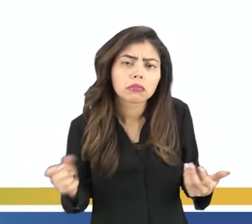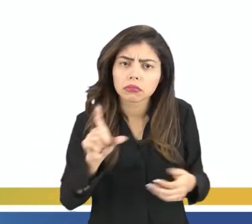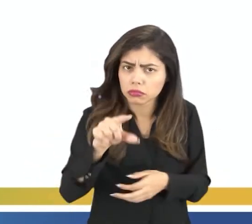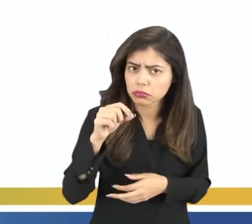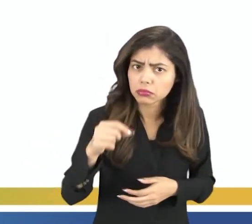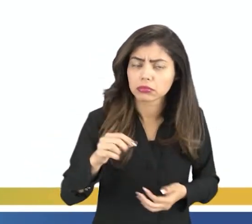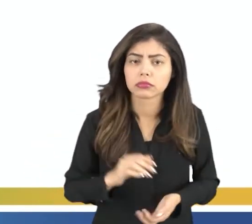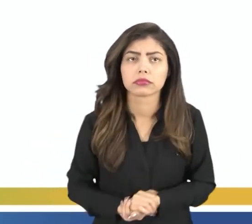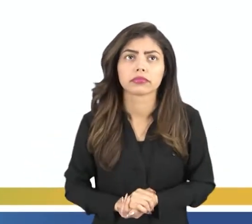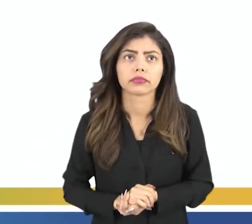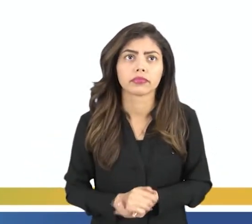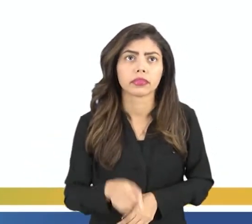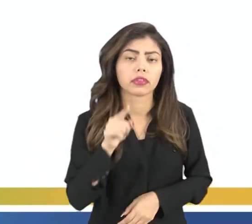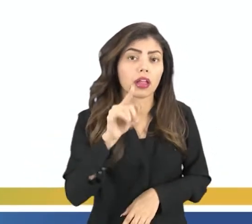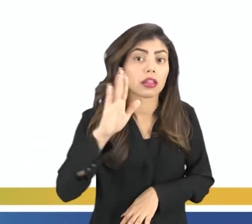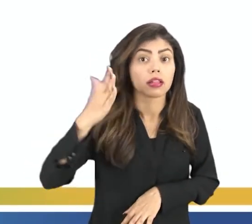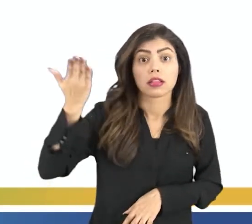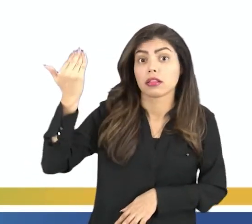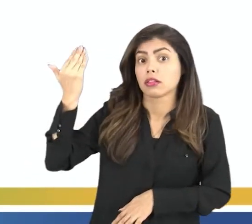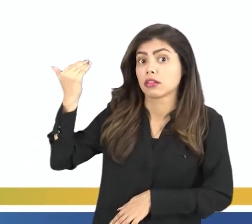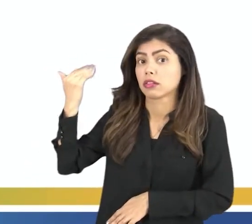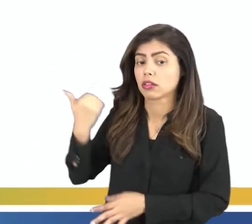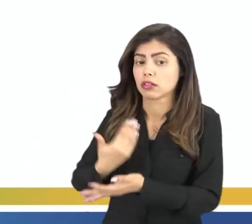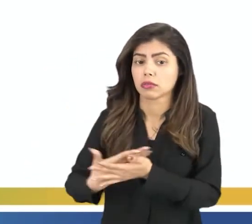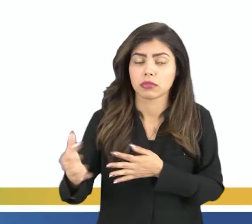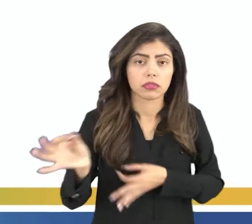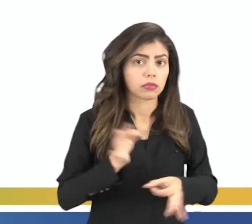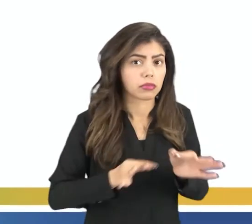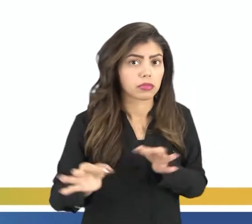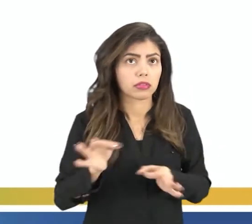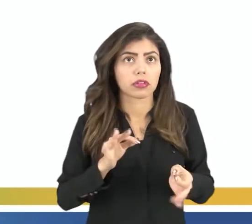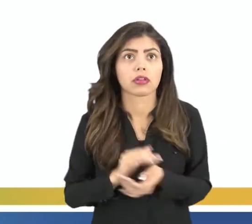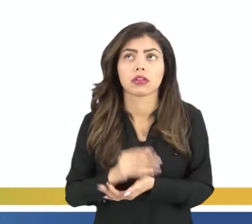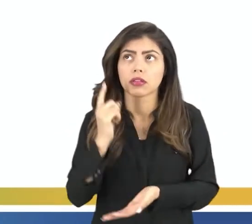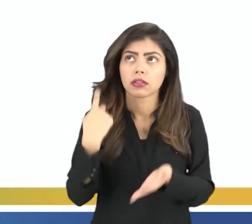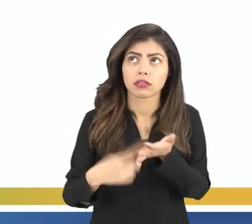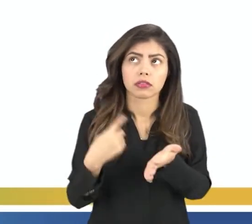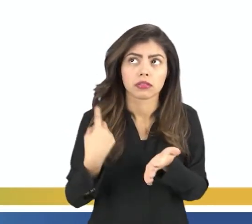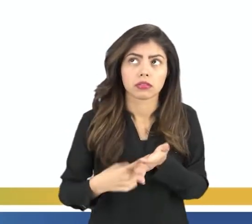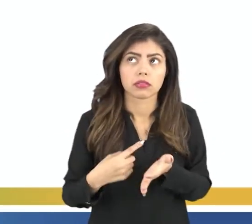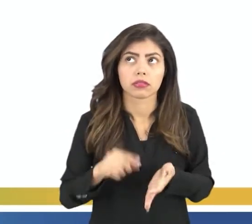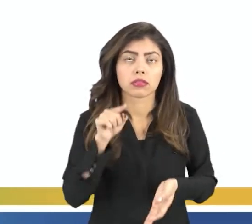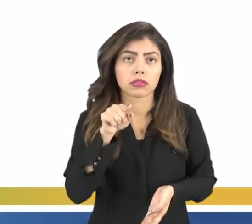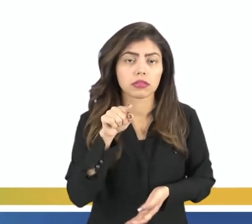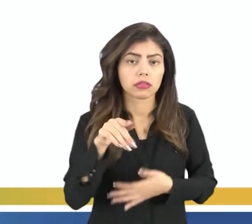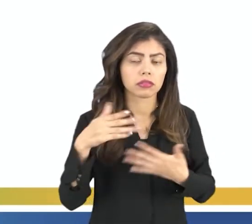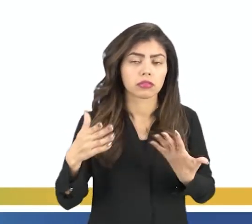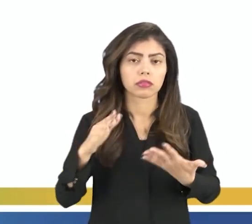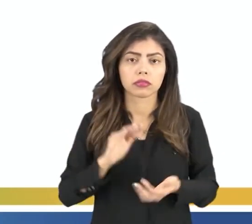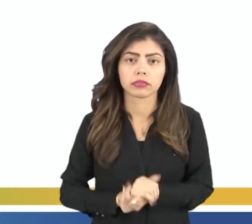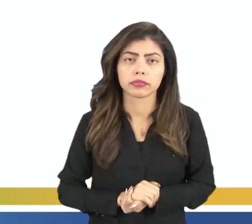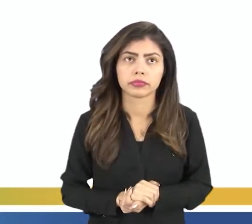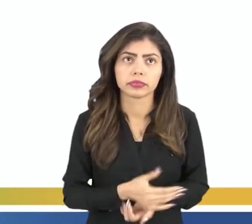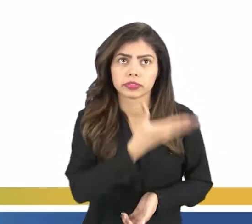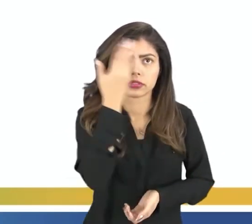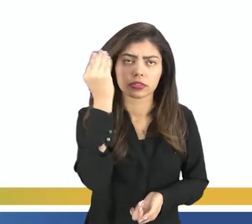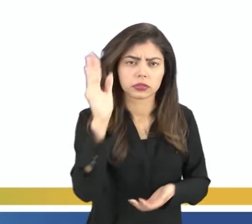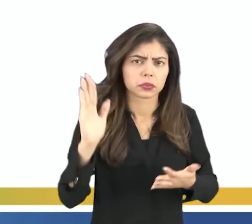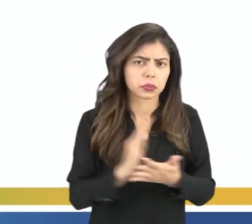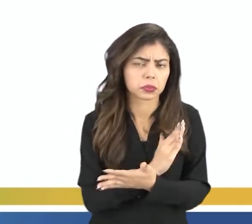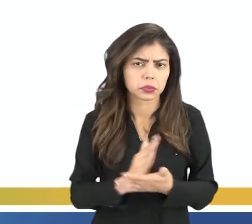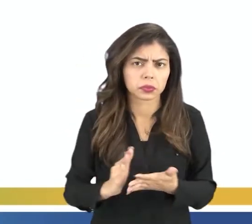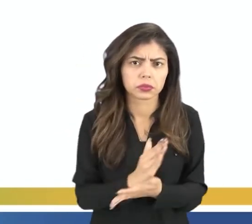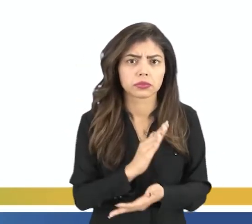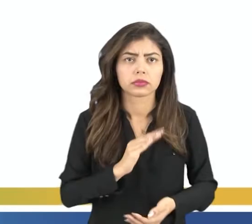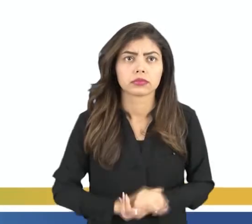escolheu? Você lá no início você planejou. E aí, tá de acordo com o seu planejamento? Esqueci de algum personagem? Ah, lá